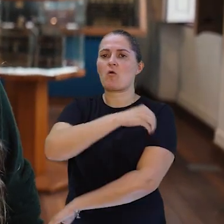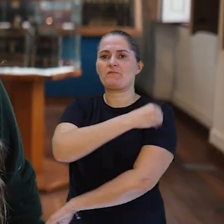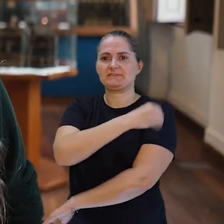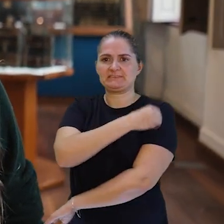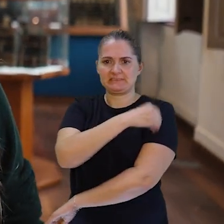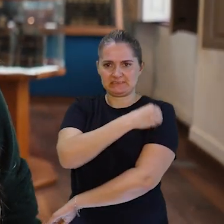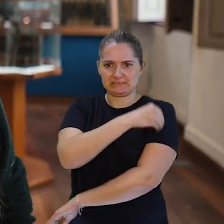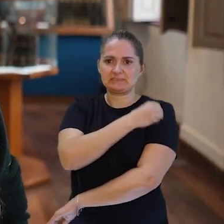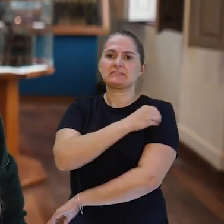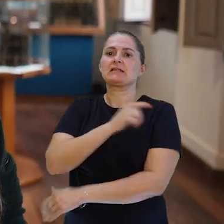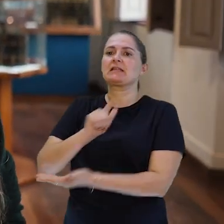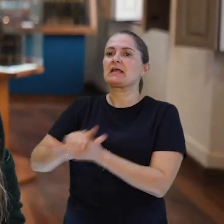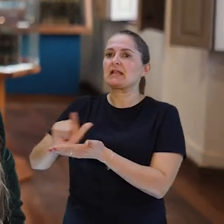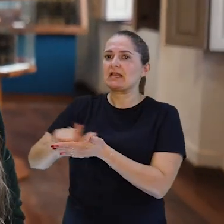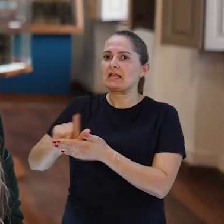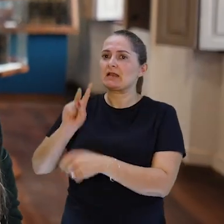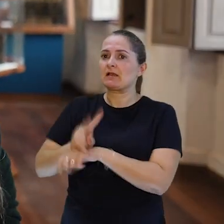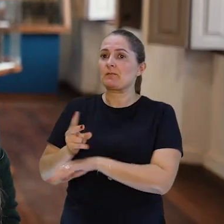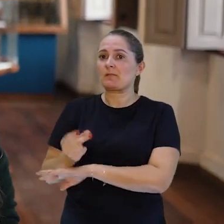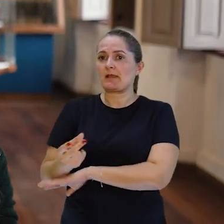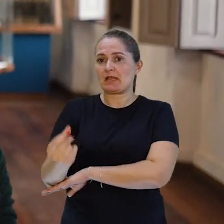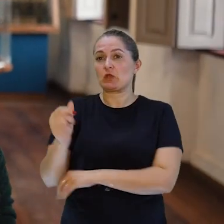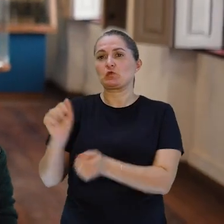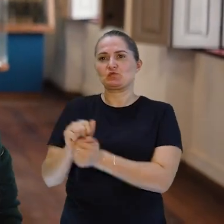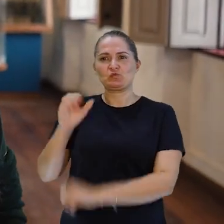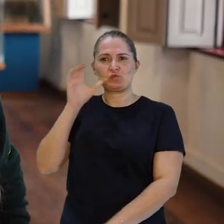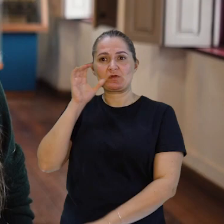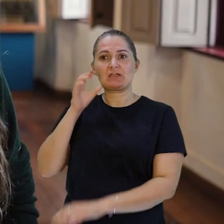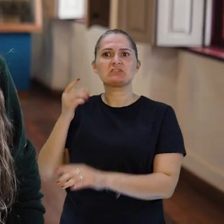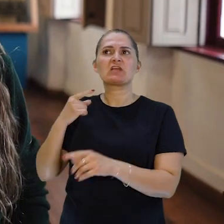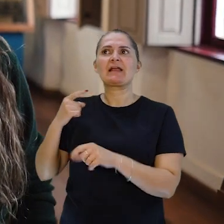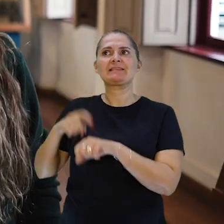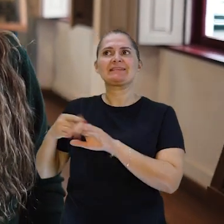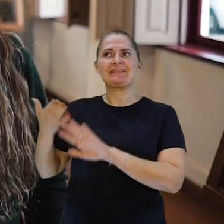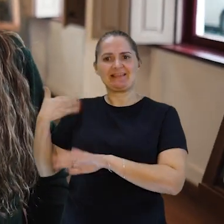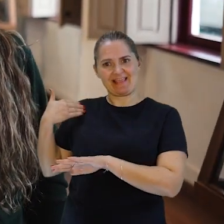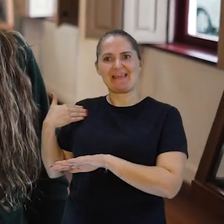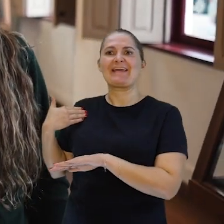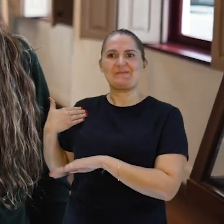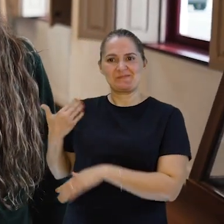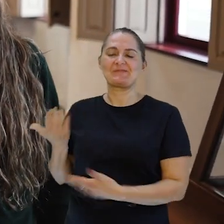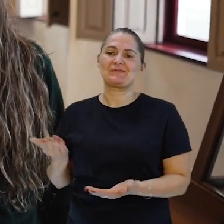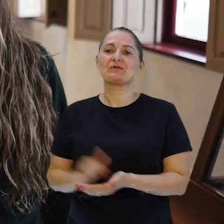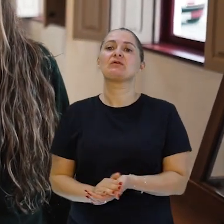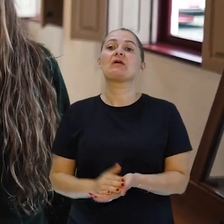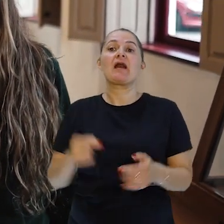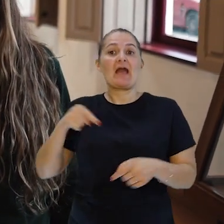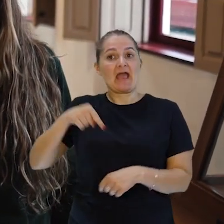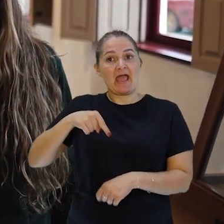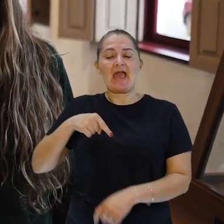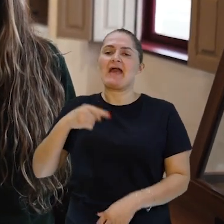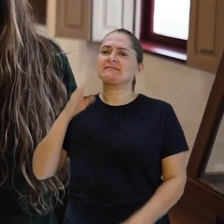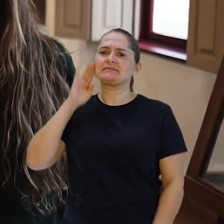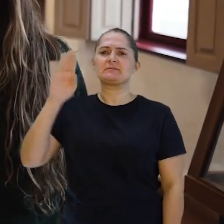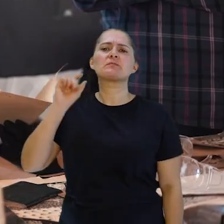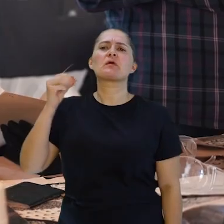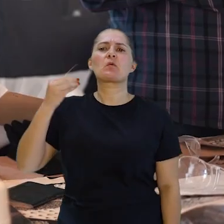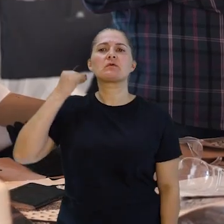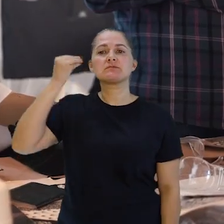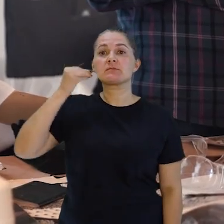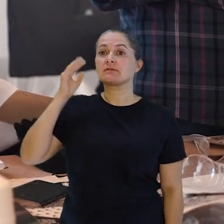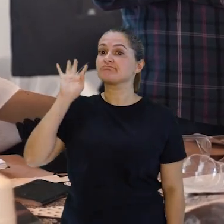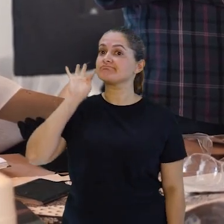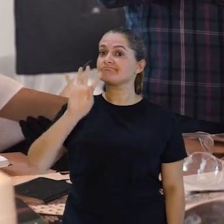das oficinas de higienização e restauro com a Cris já há algum tempo. E nessa, especificamente, a experiência